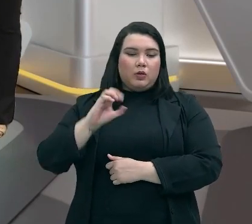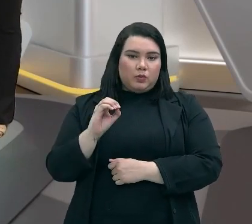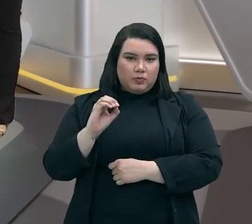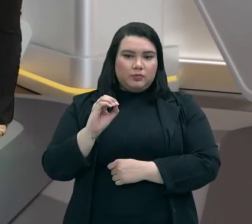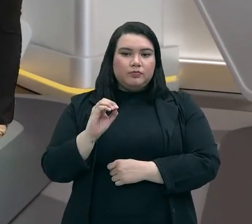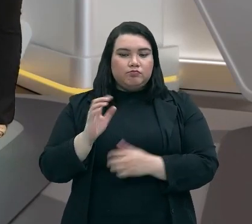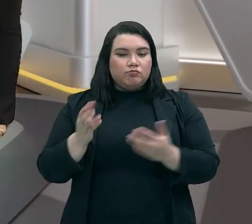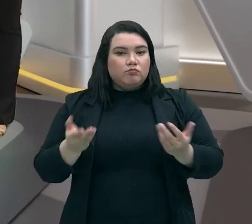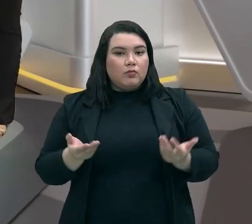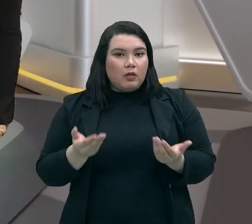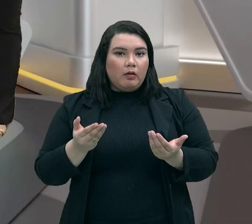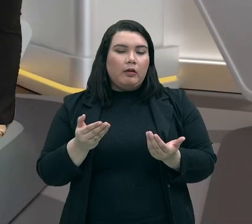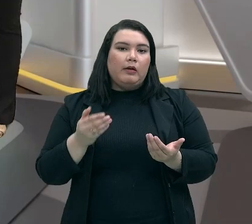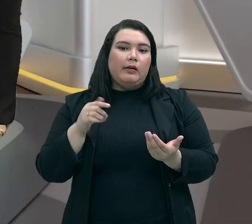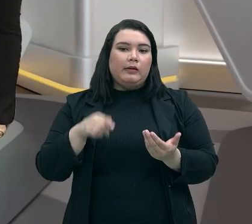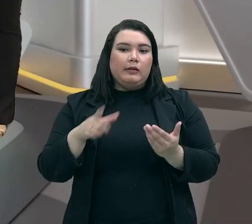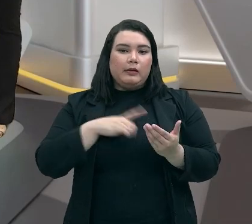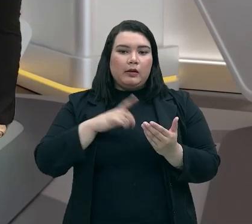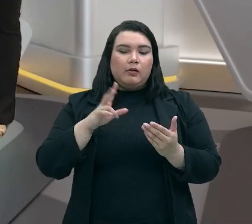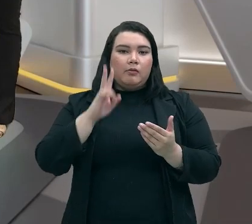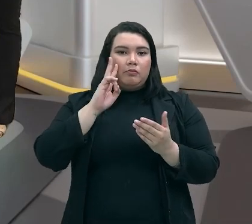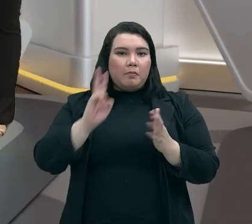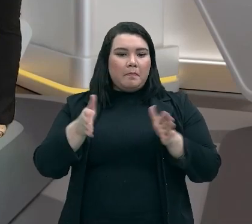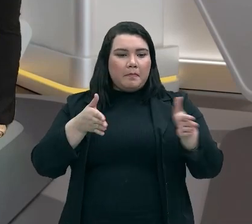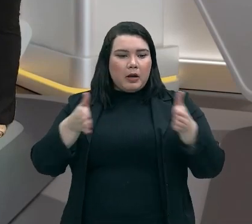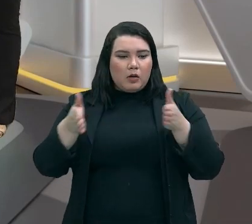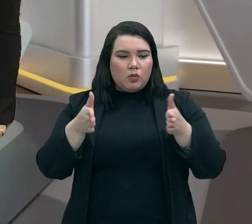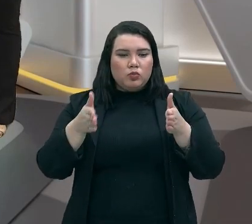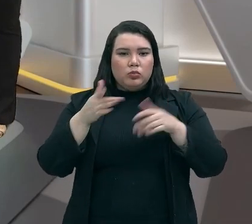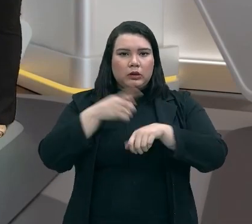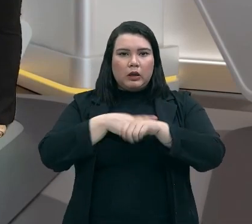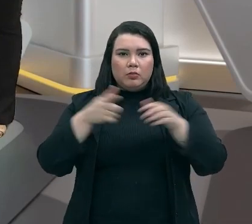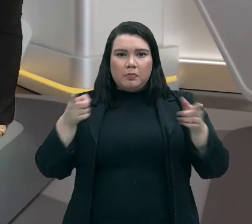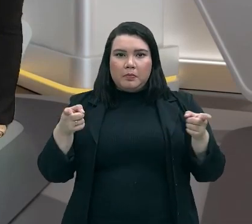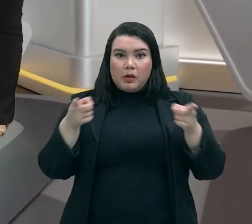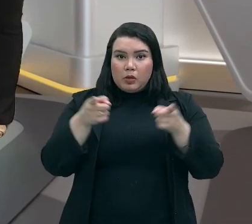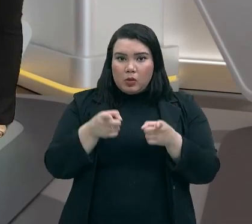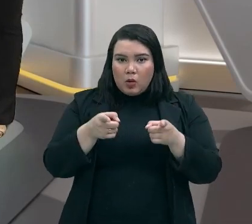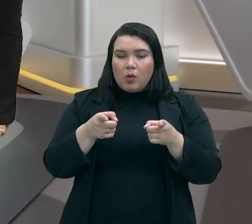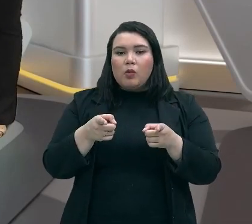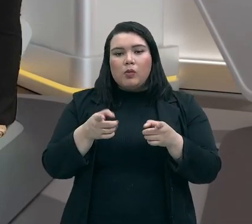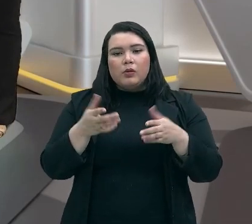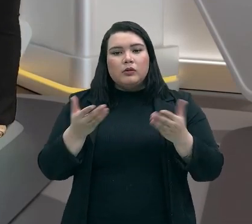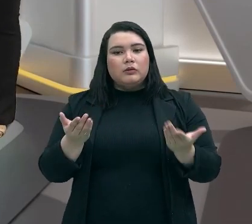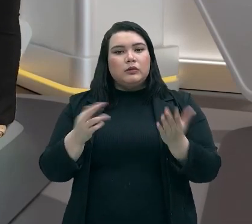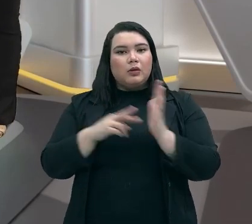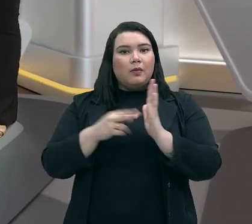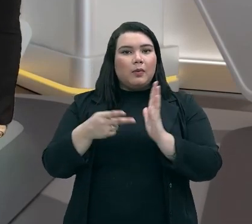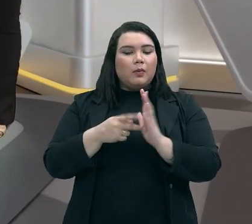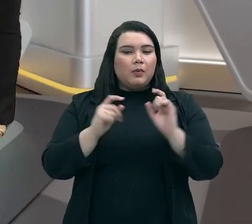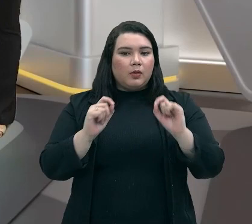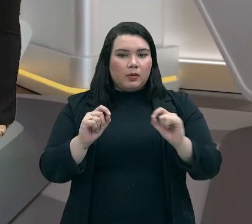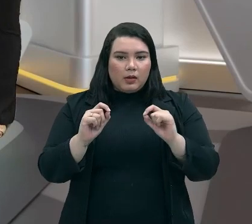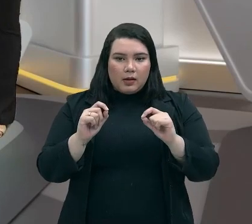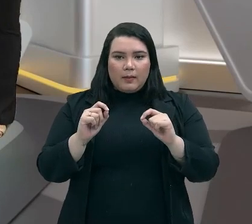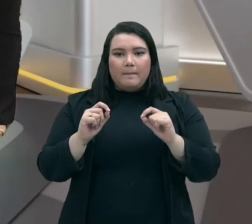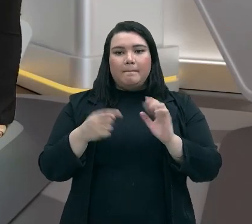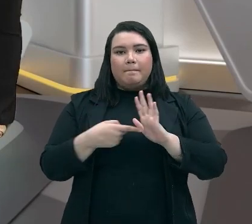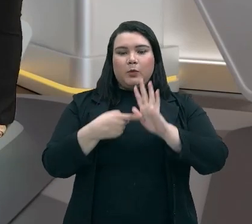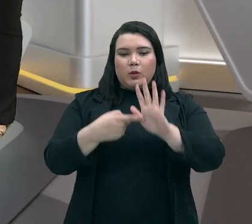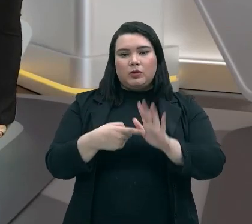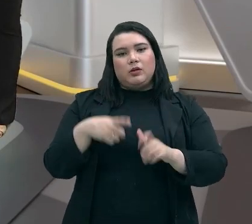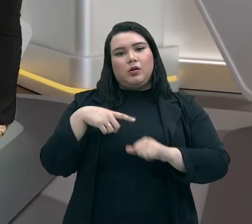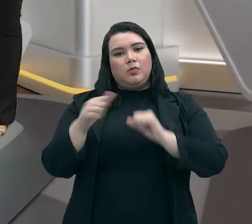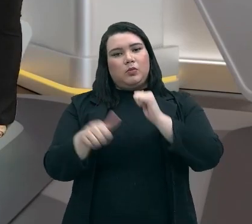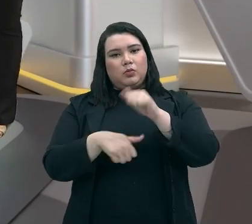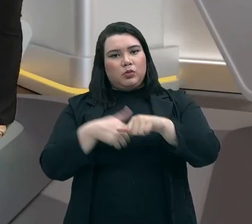essa grande quantidade de cheias num curto espaço de tempo, isso já demonstra uma